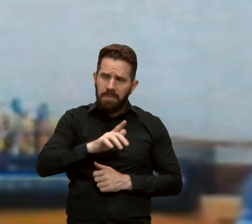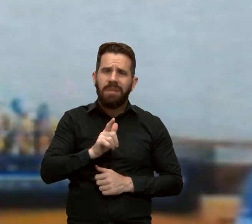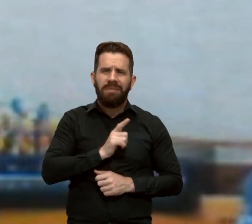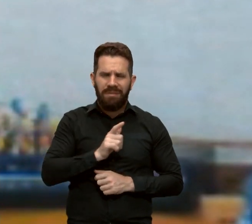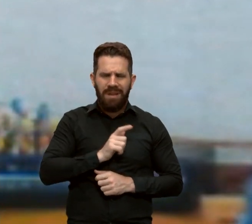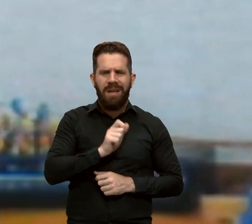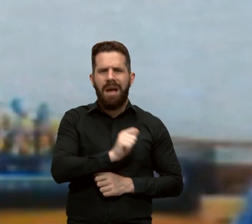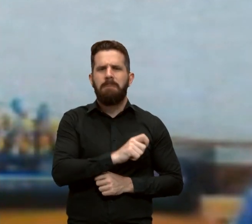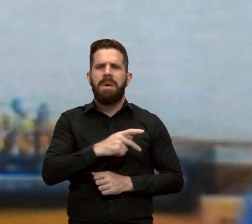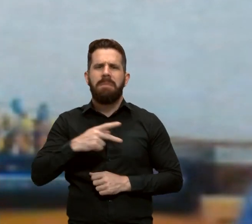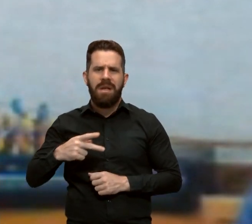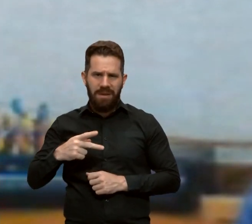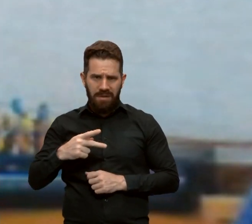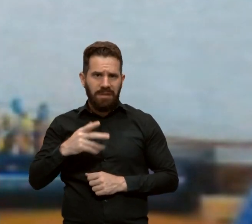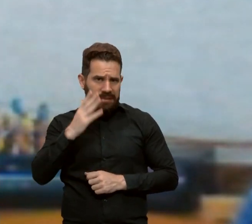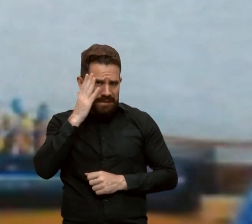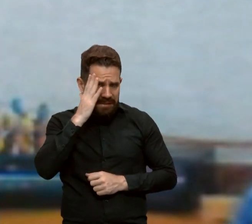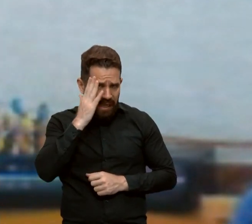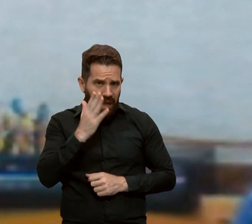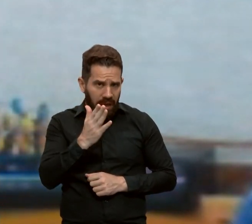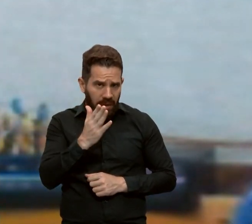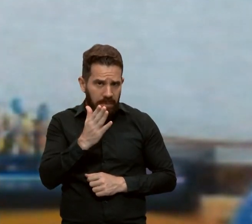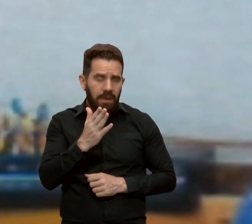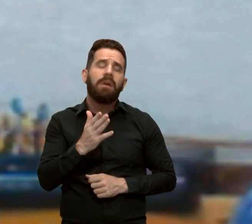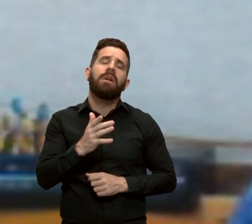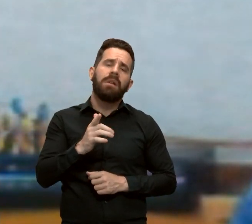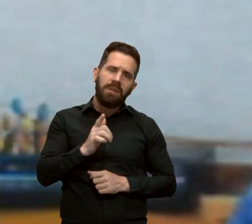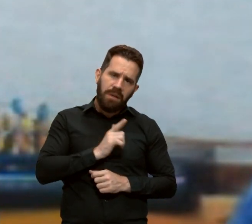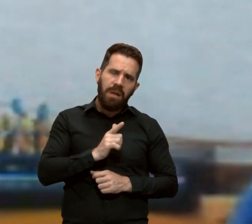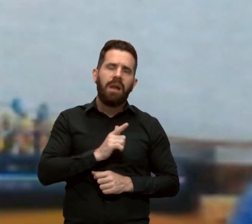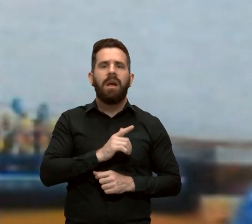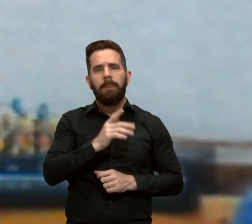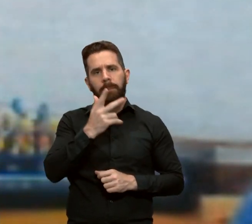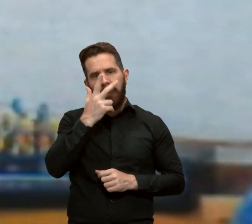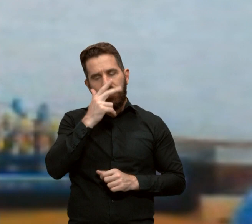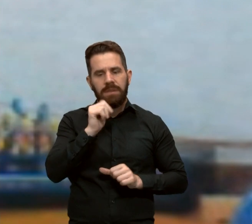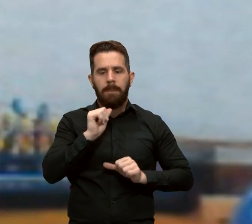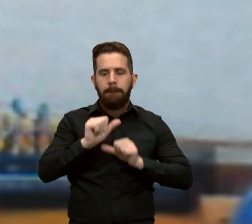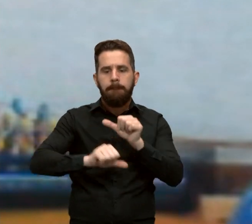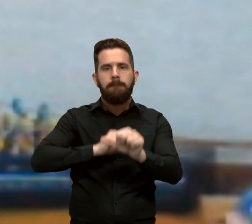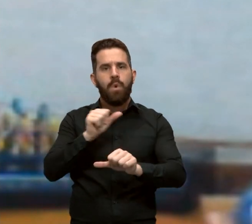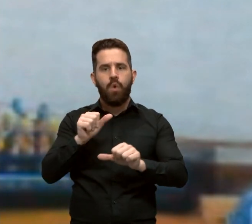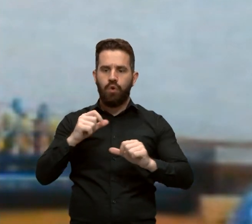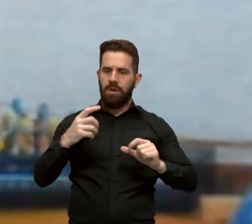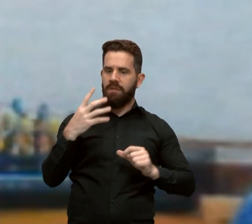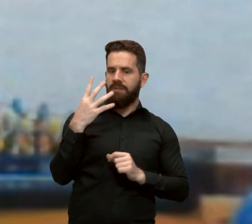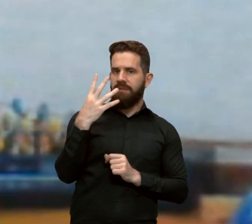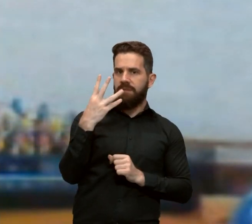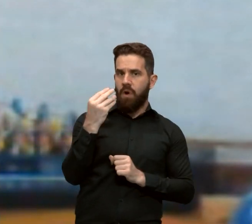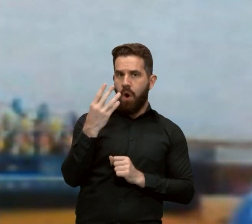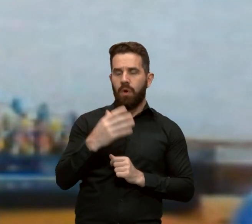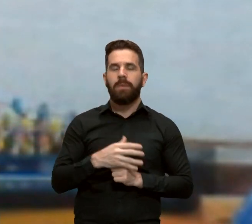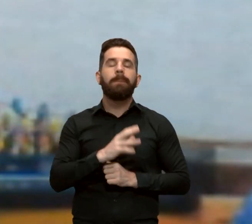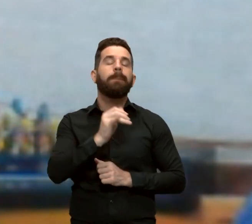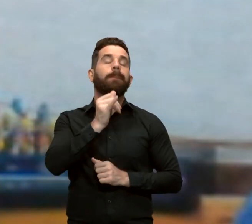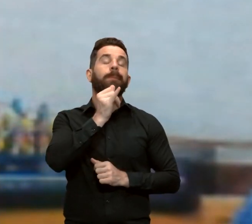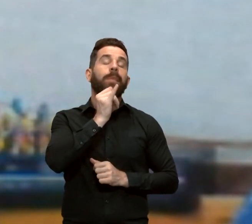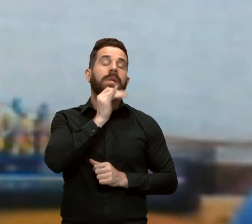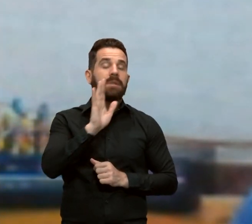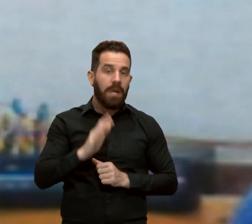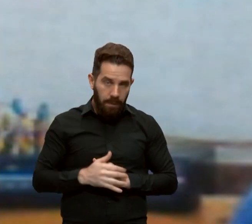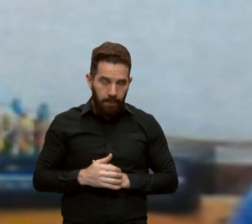né? Que muda o jeito da gente ser. Então, por exemplo, muda o meu retrato. Eu estou aqui de cabelos brancos, eu estou